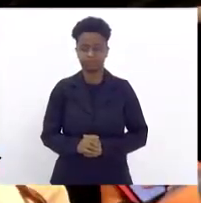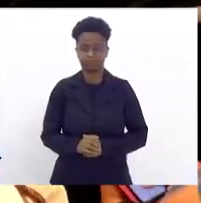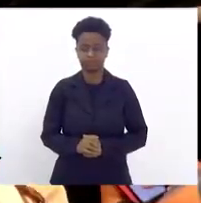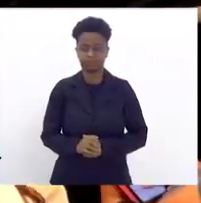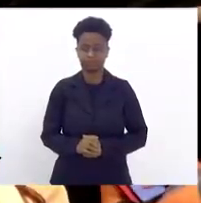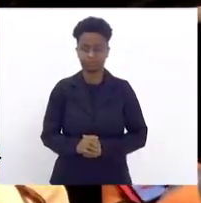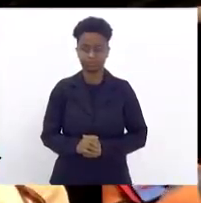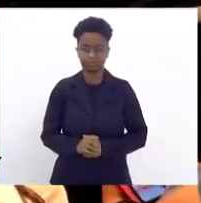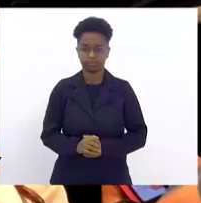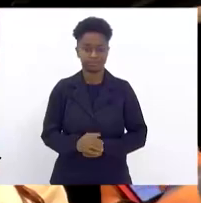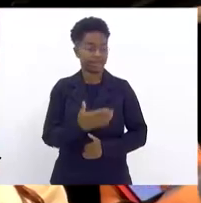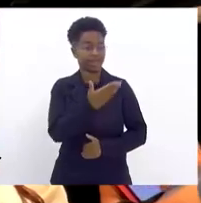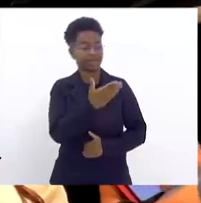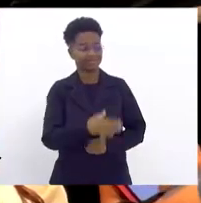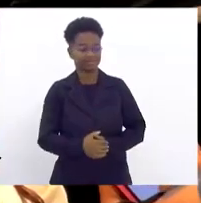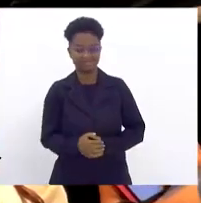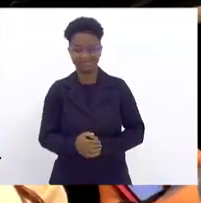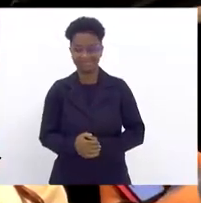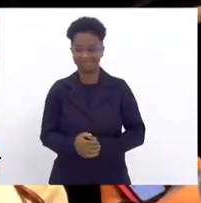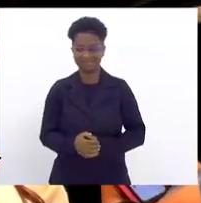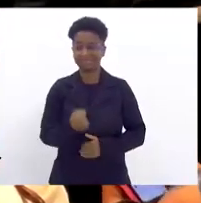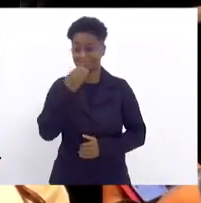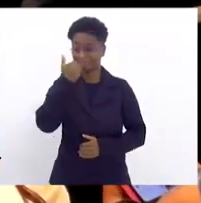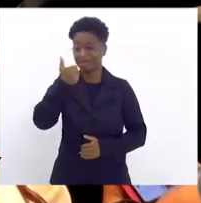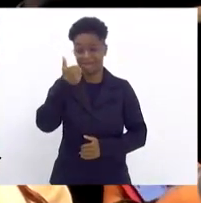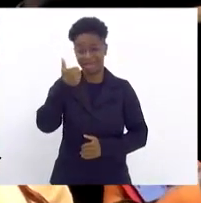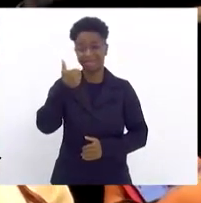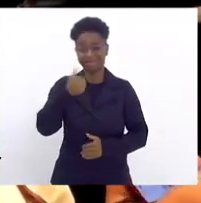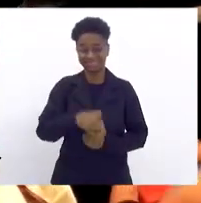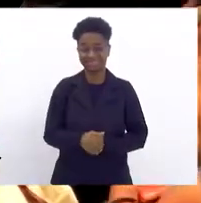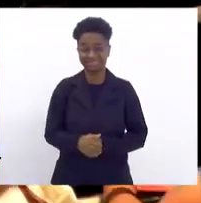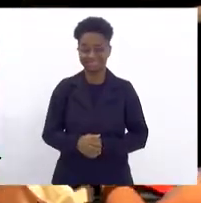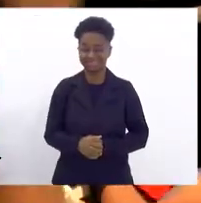ela saiu muito bem isso